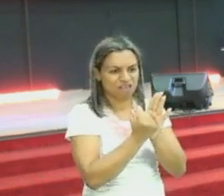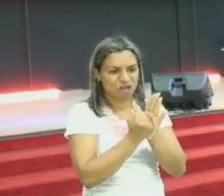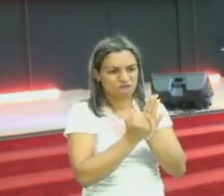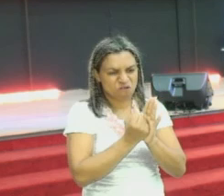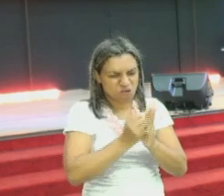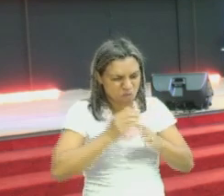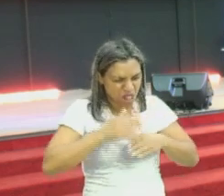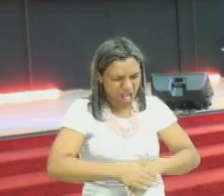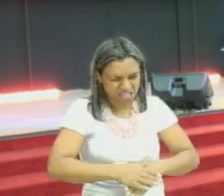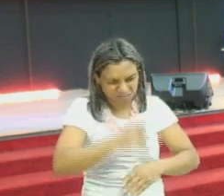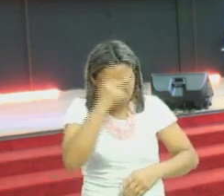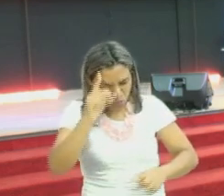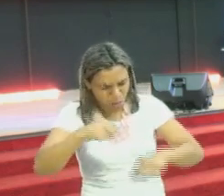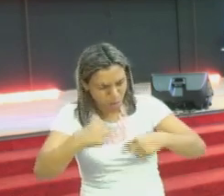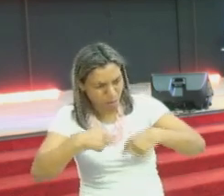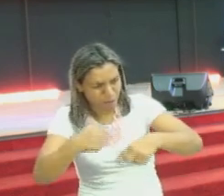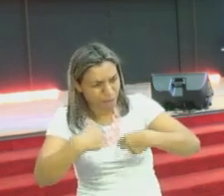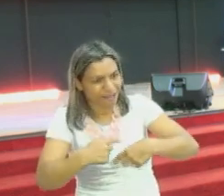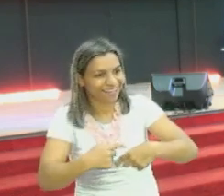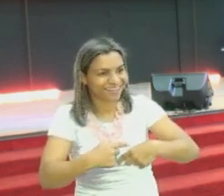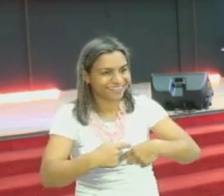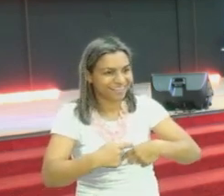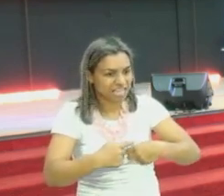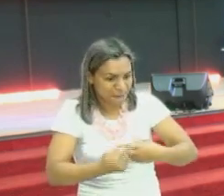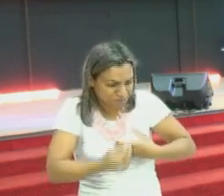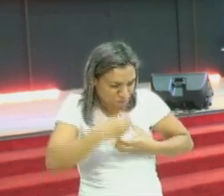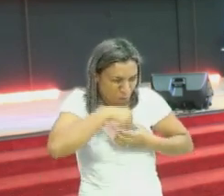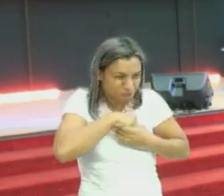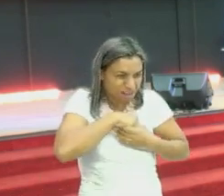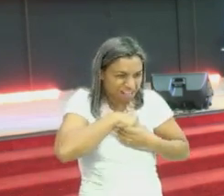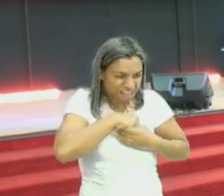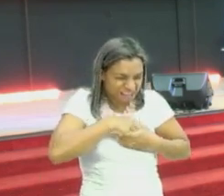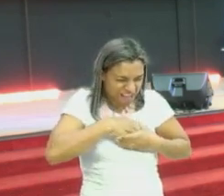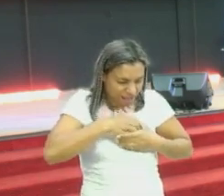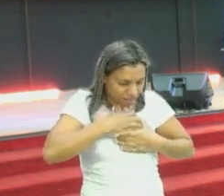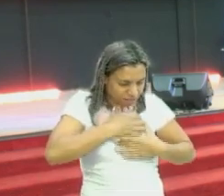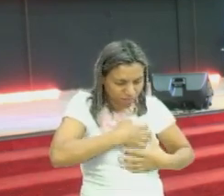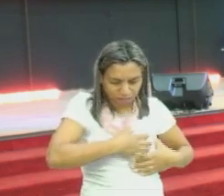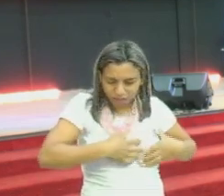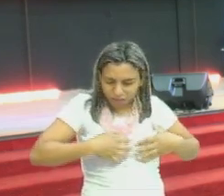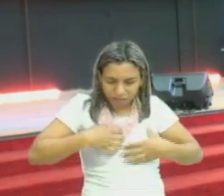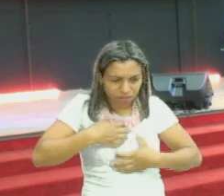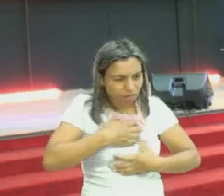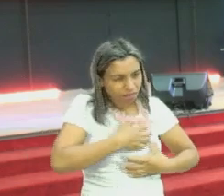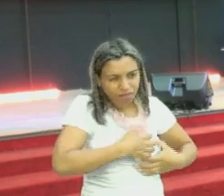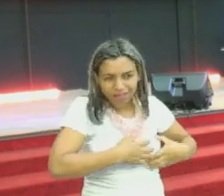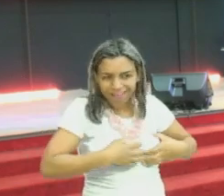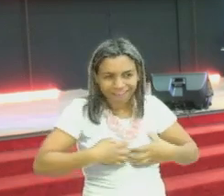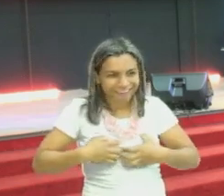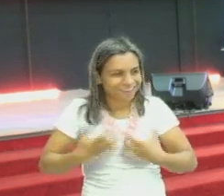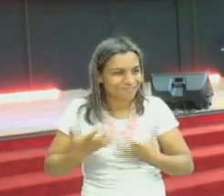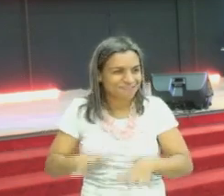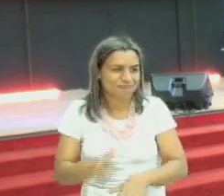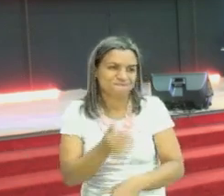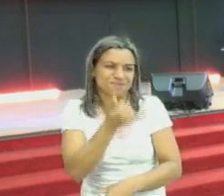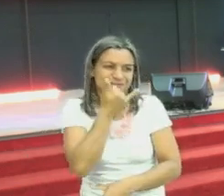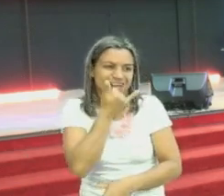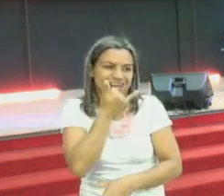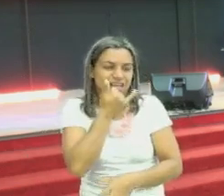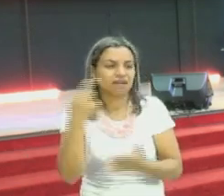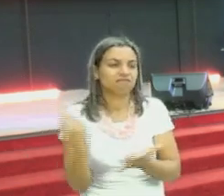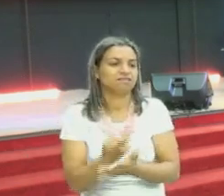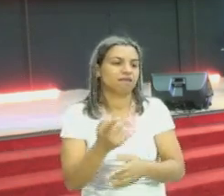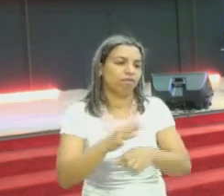foram injustiçadas, e internalizaram essa dor, e por internalizar essa dor,